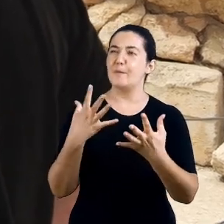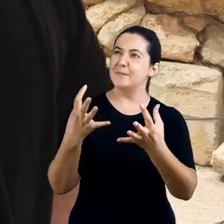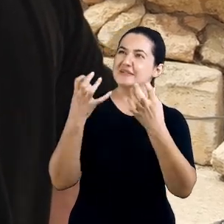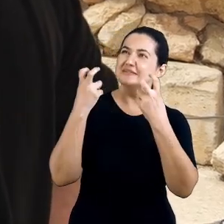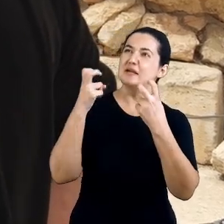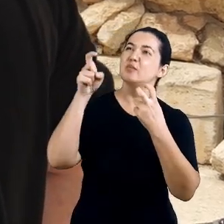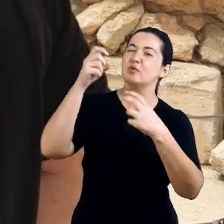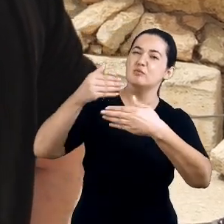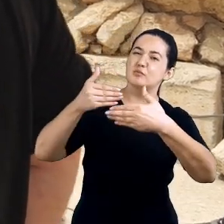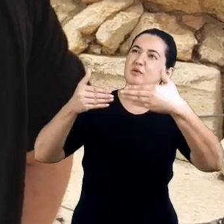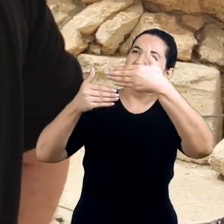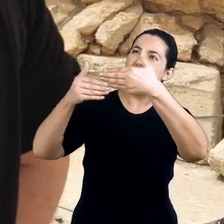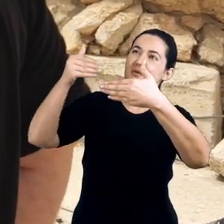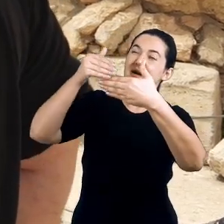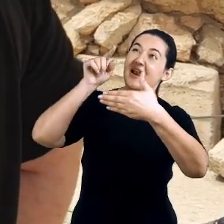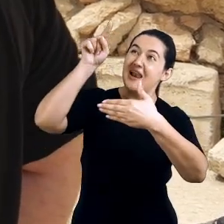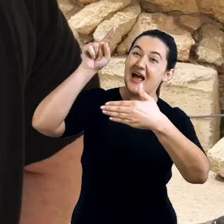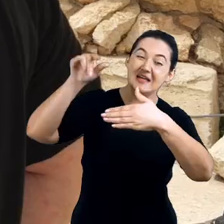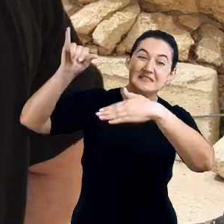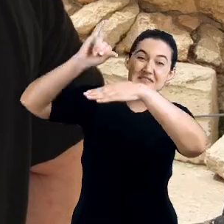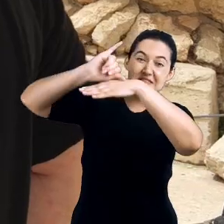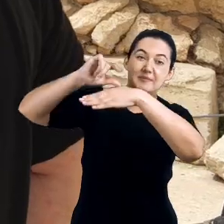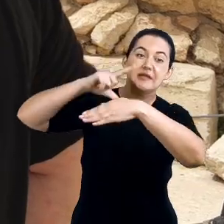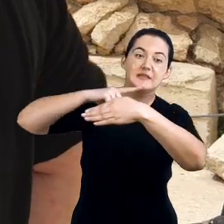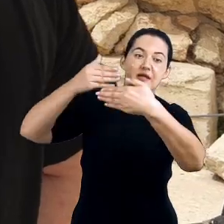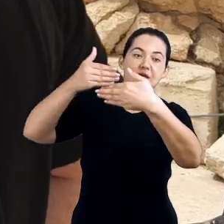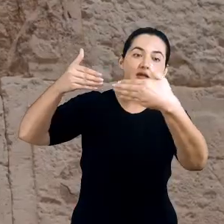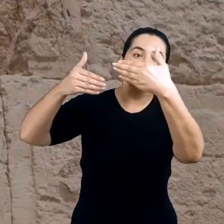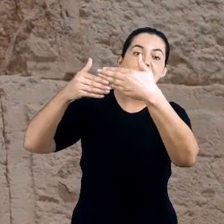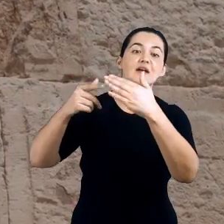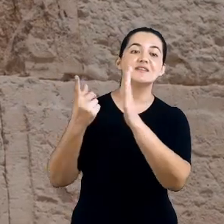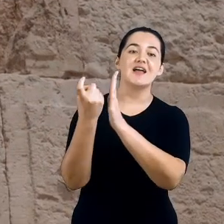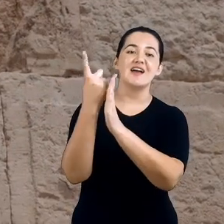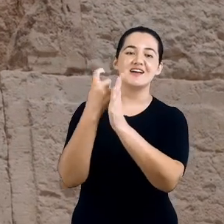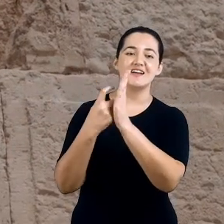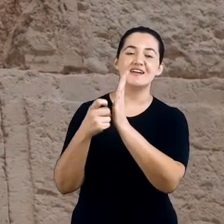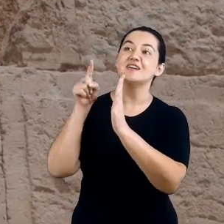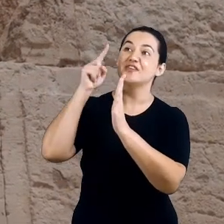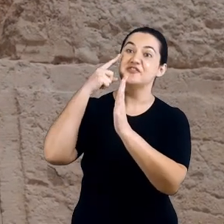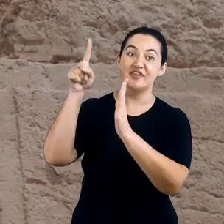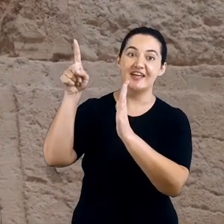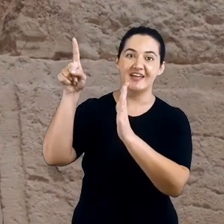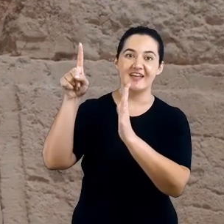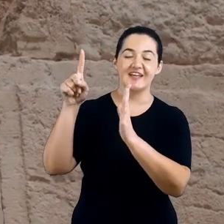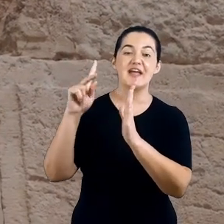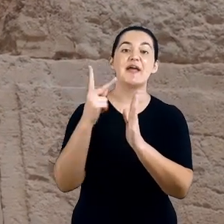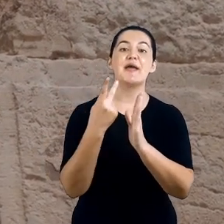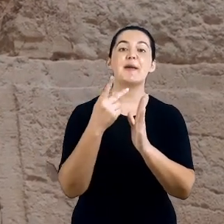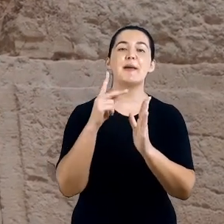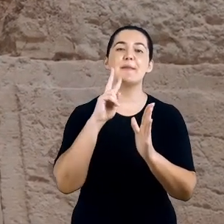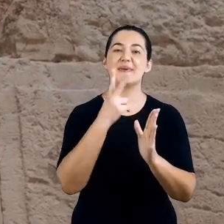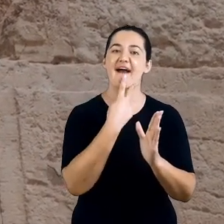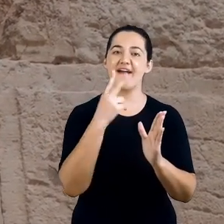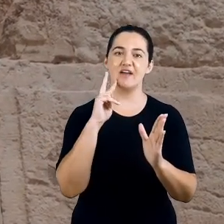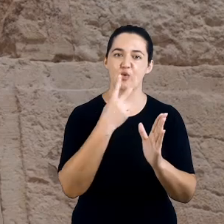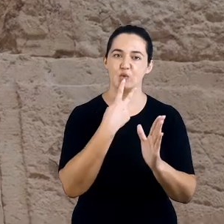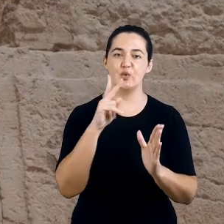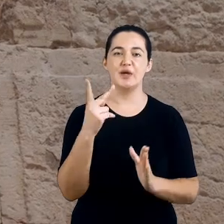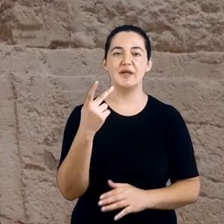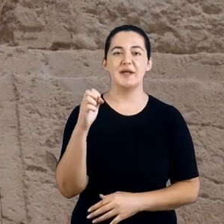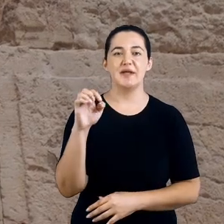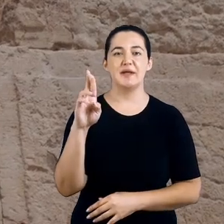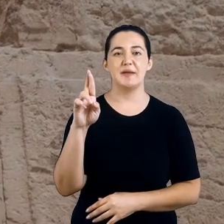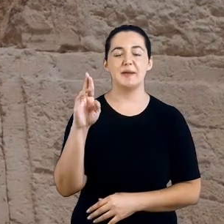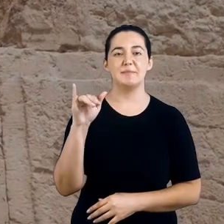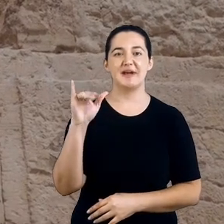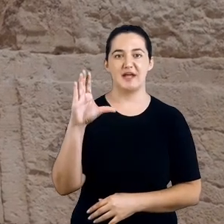minha atenção porque há uma inscrição hebraica lá no topo que indica que alguém veio aqui e fez uma inscrição no templo, na parede